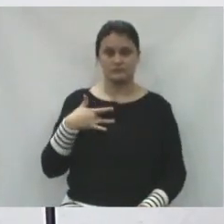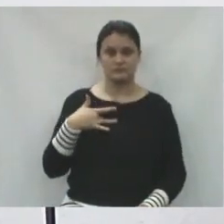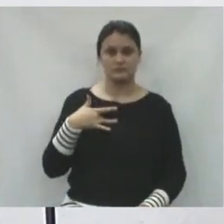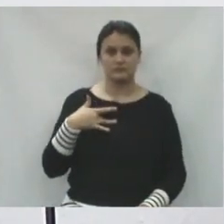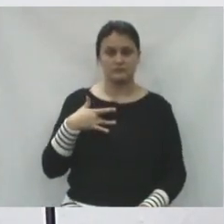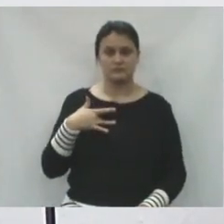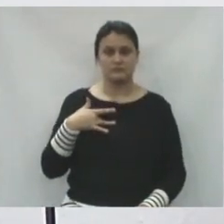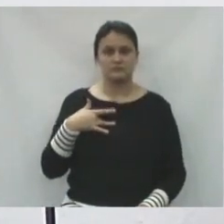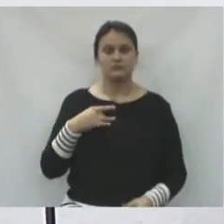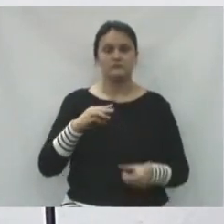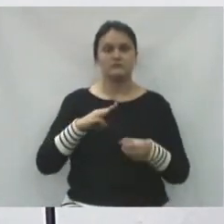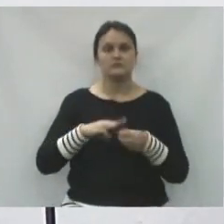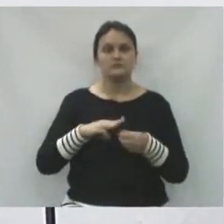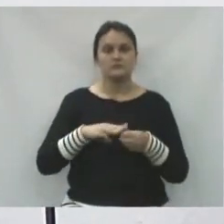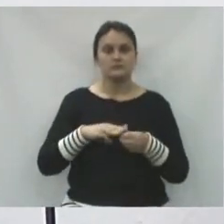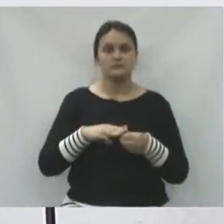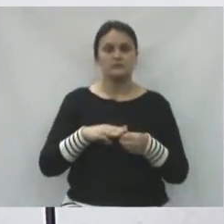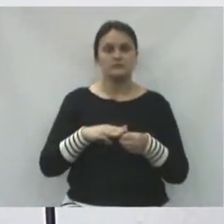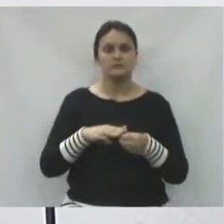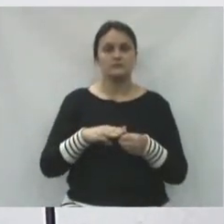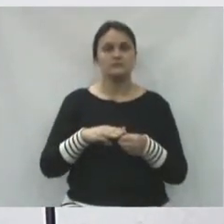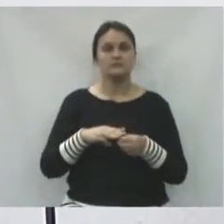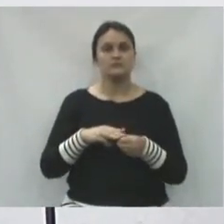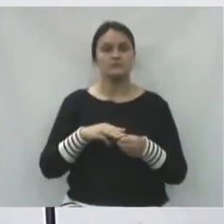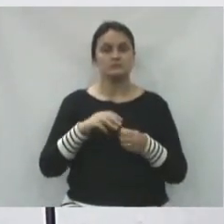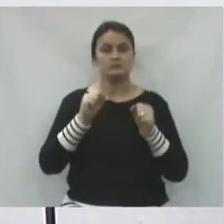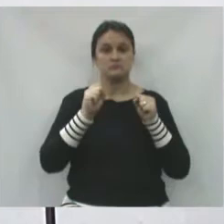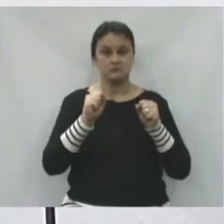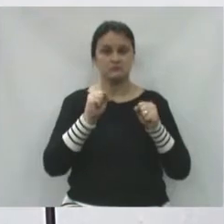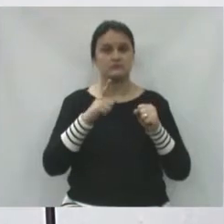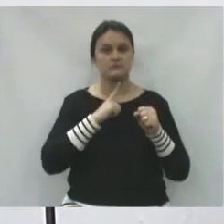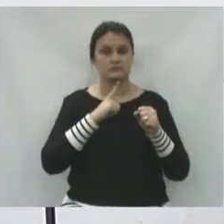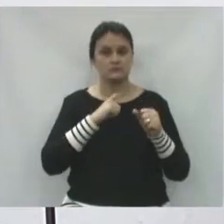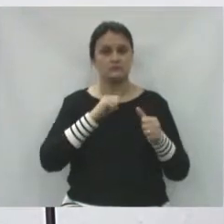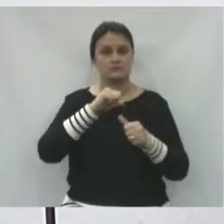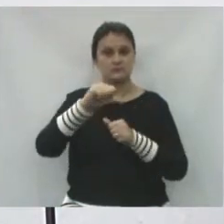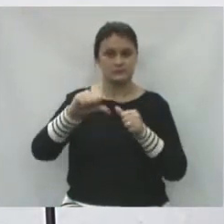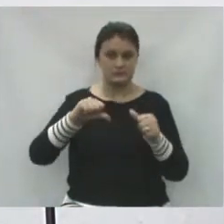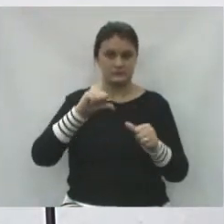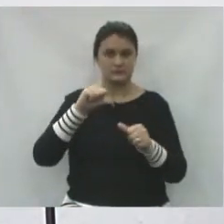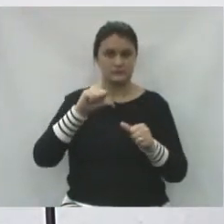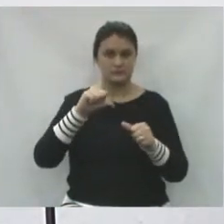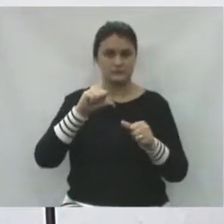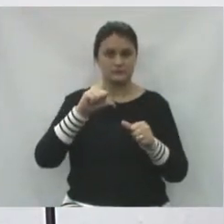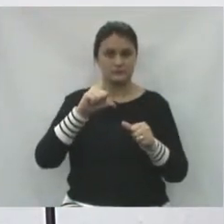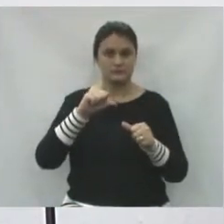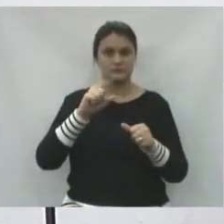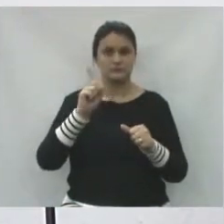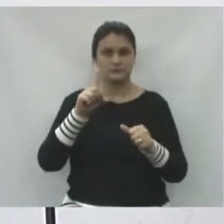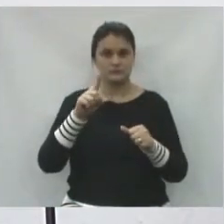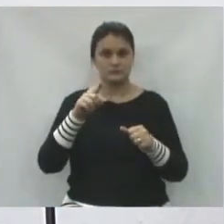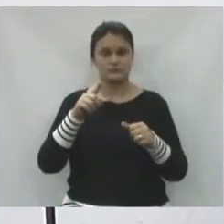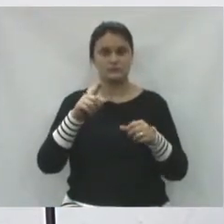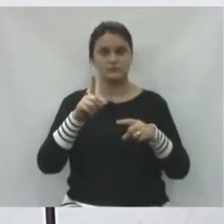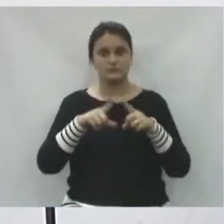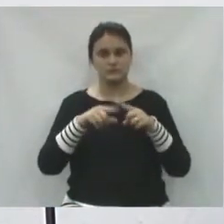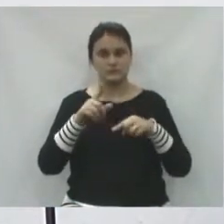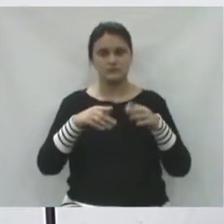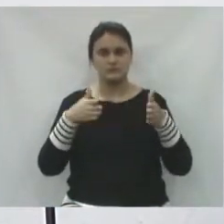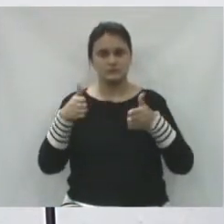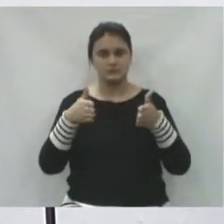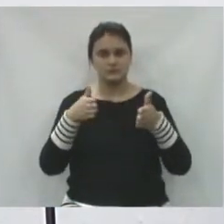seu município. Ou seja, por mais que possam existir alterações, pois se trata de matéria em